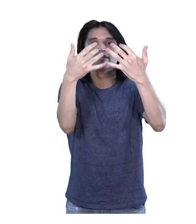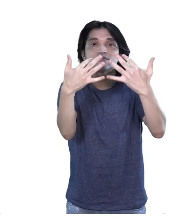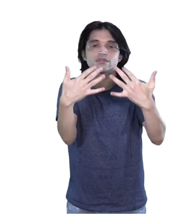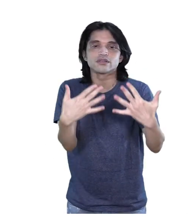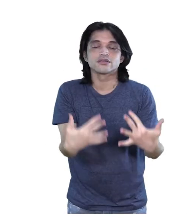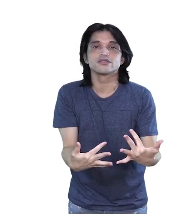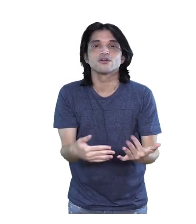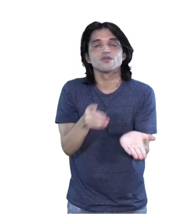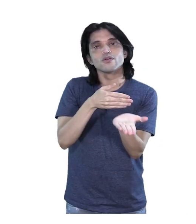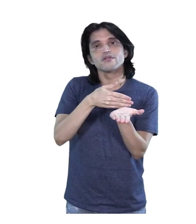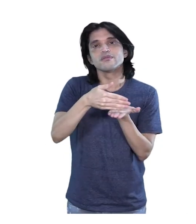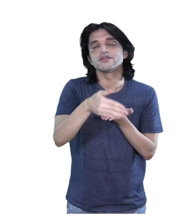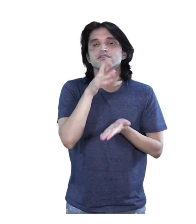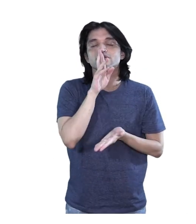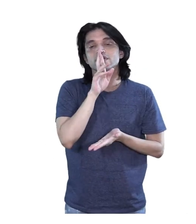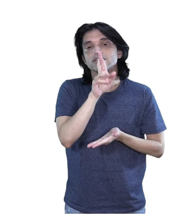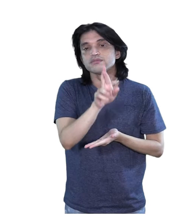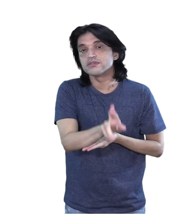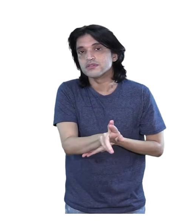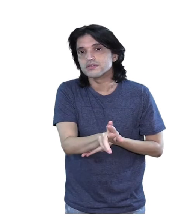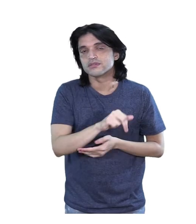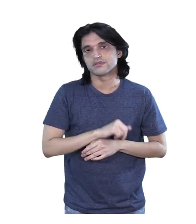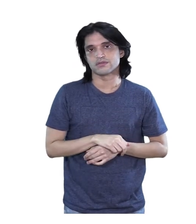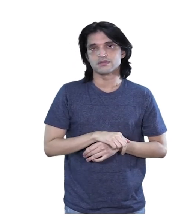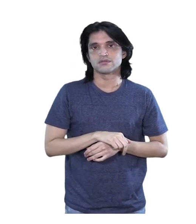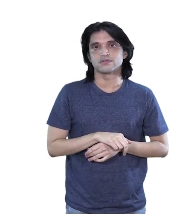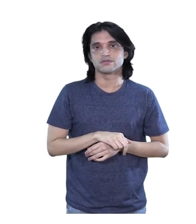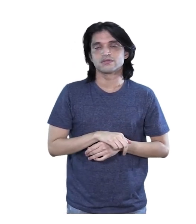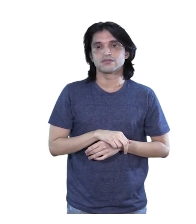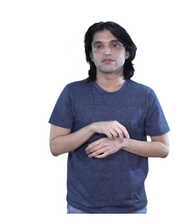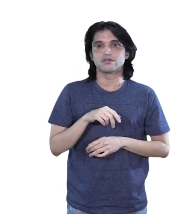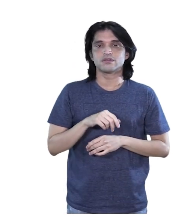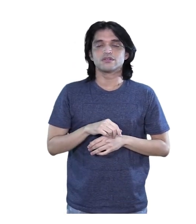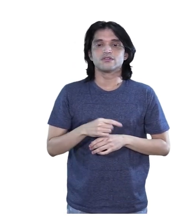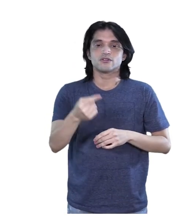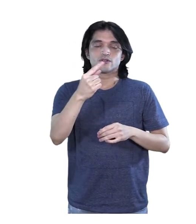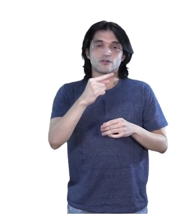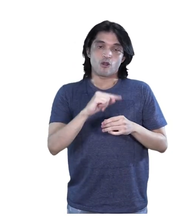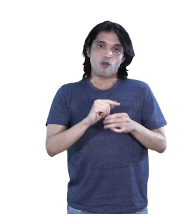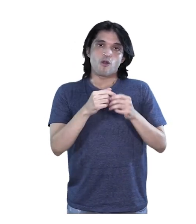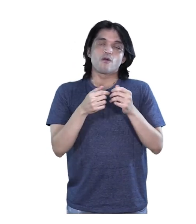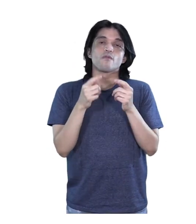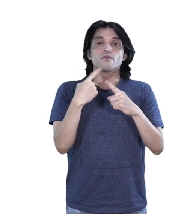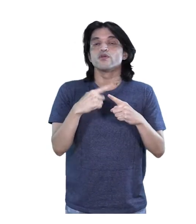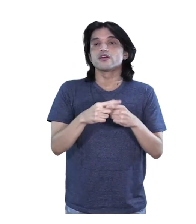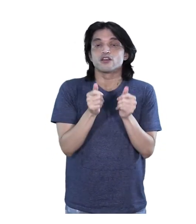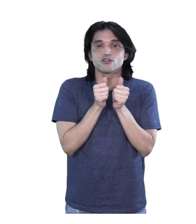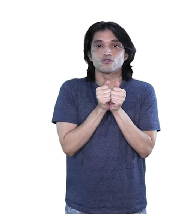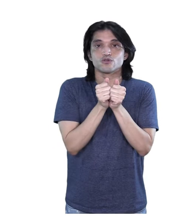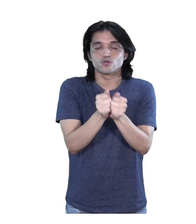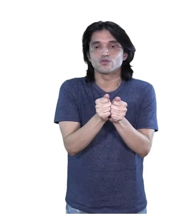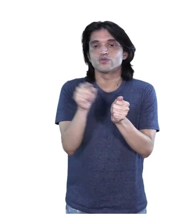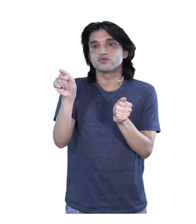explicativa. Porque junto e com acento. É sempre antecedido de um artigo.